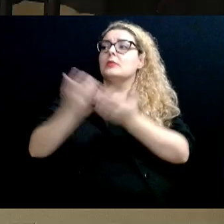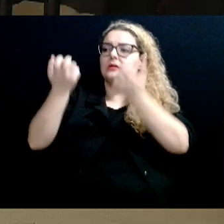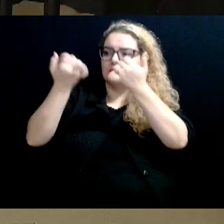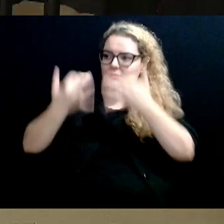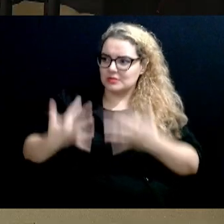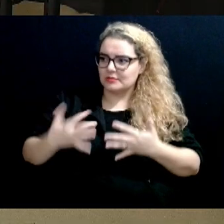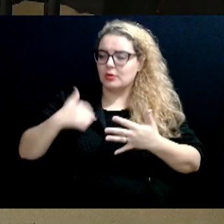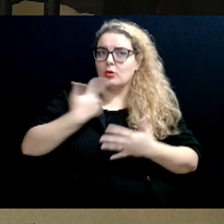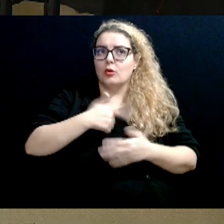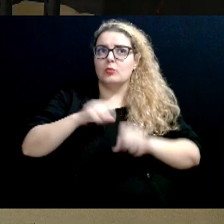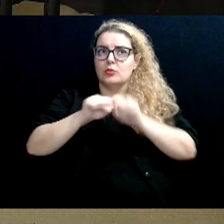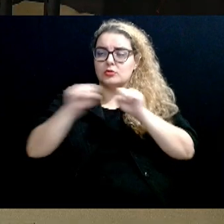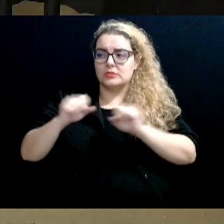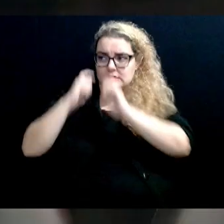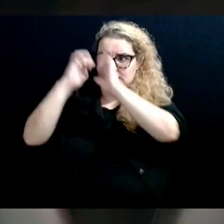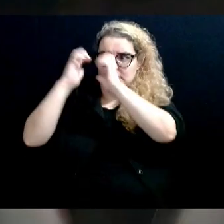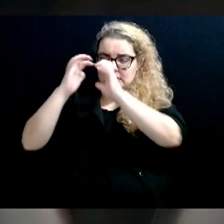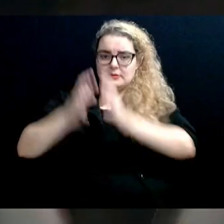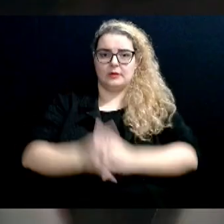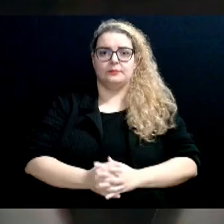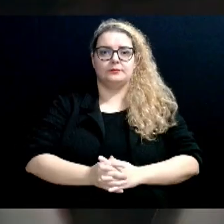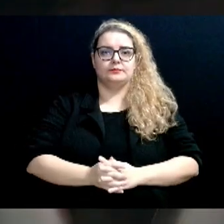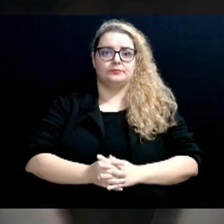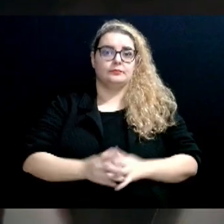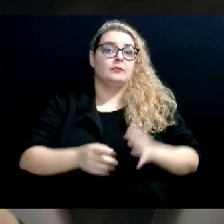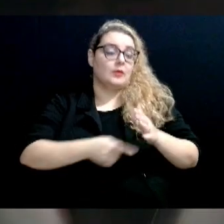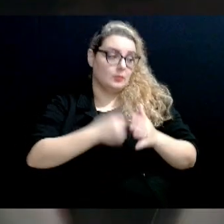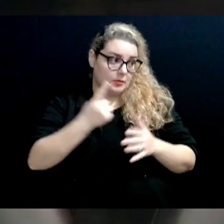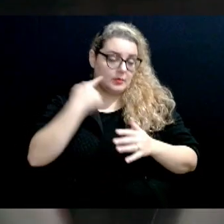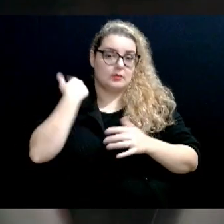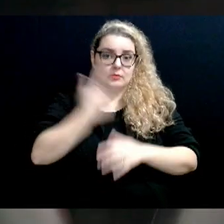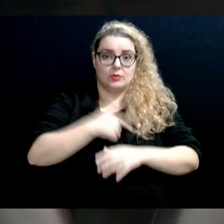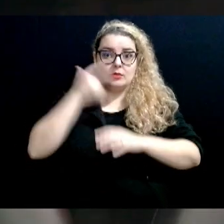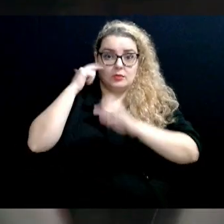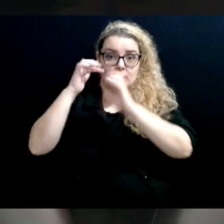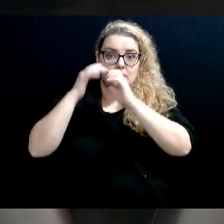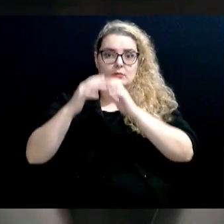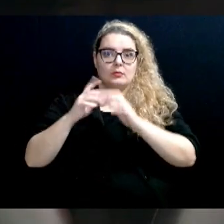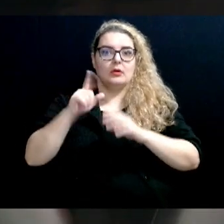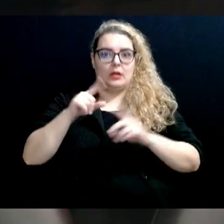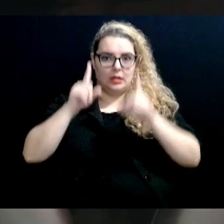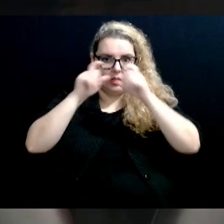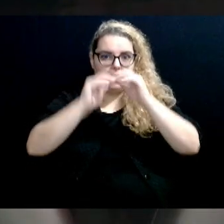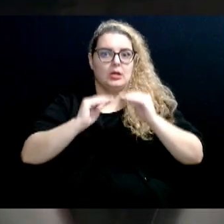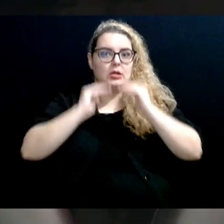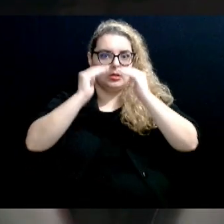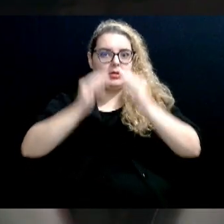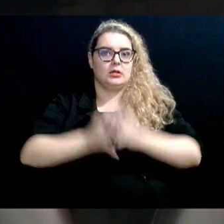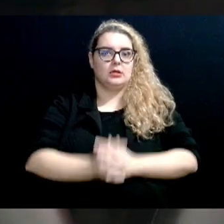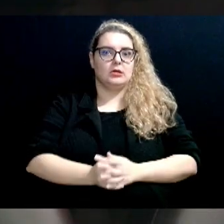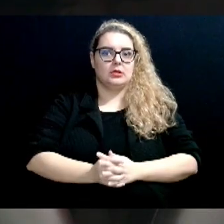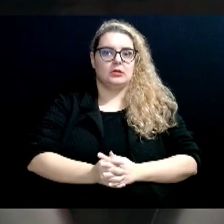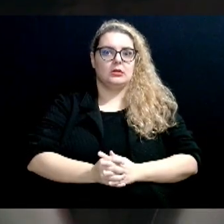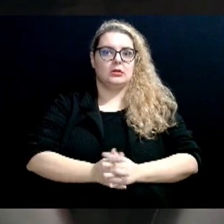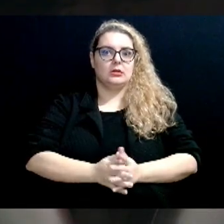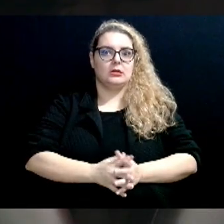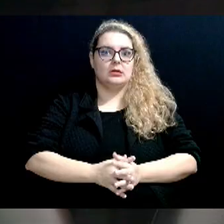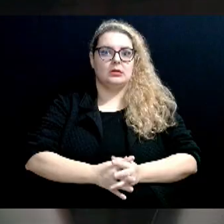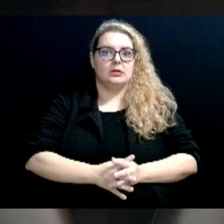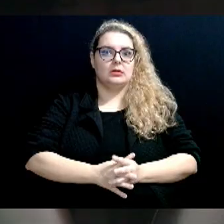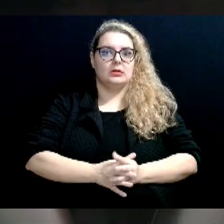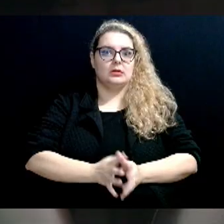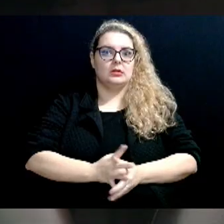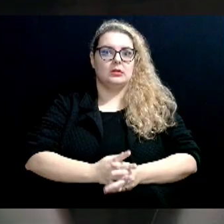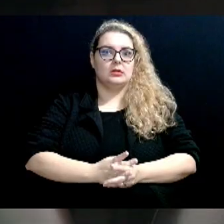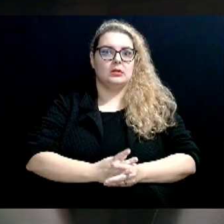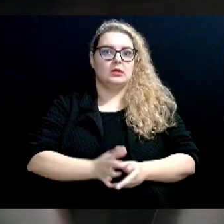cerebral? Primeiramente, nosso cérebro realmente ele é muito complexo e antes